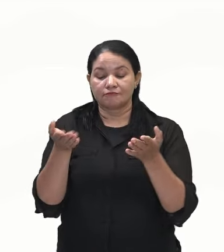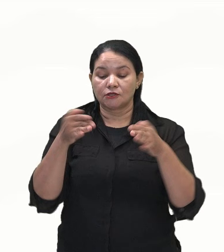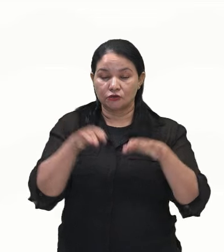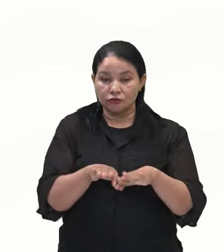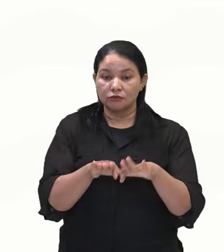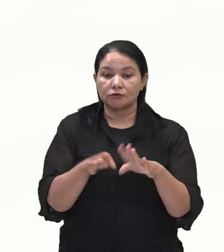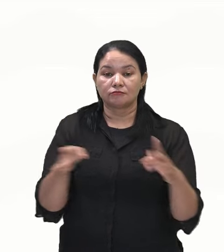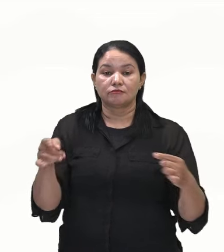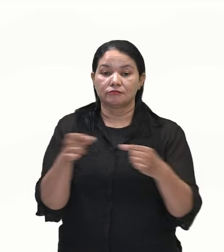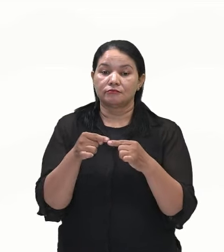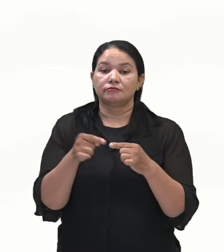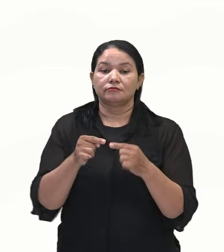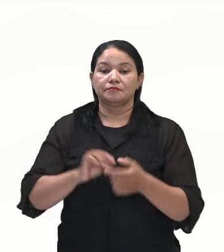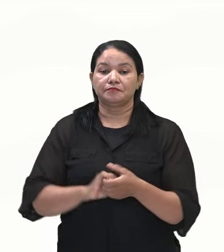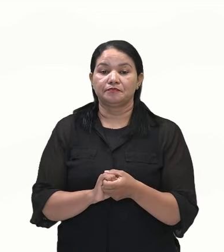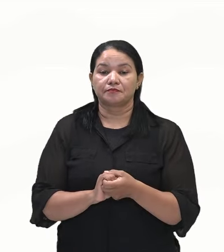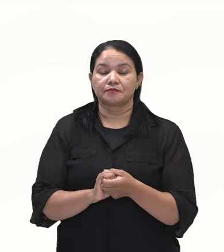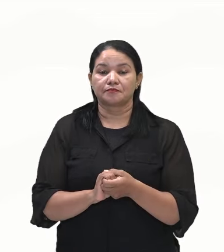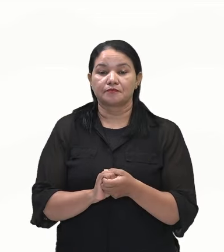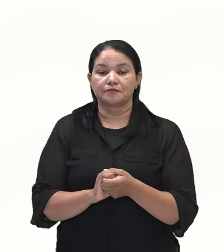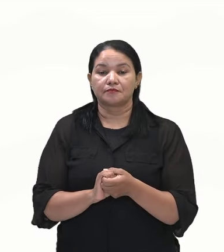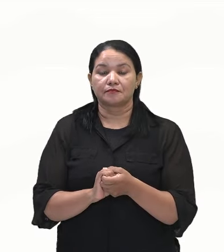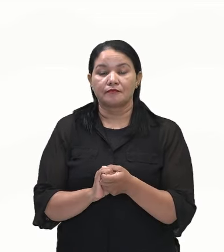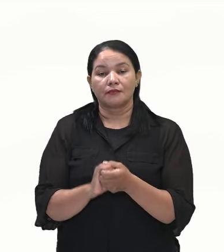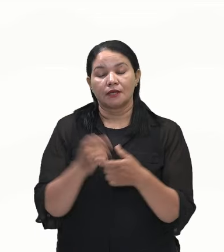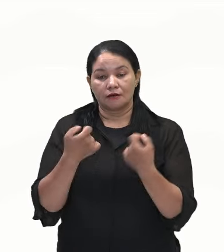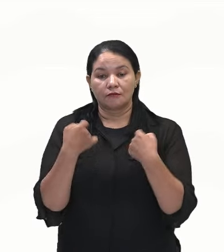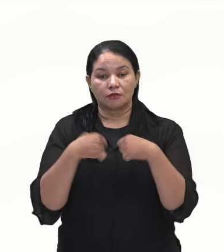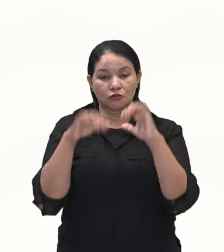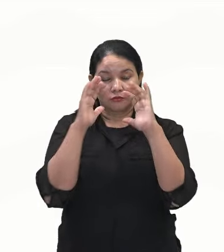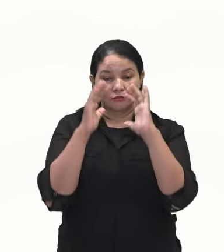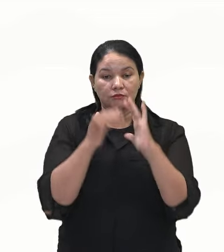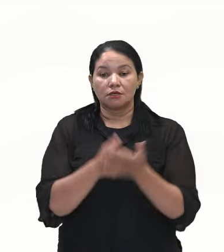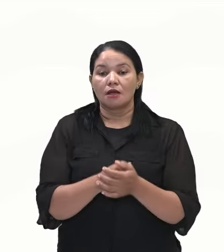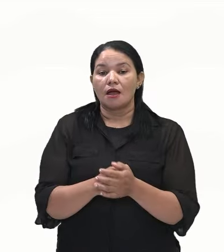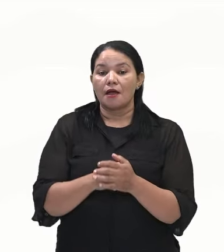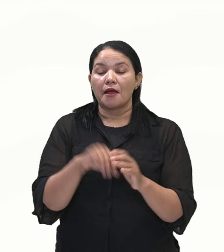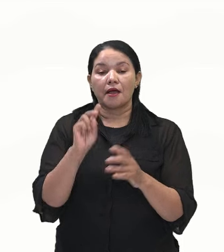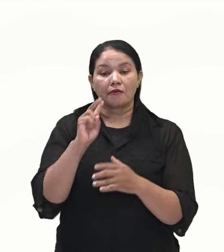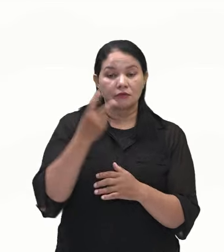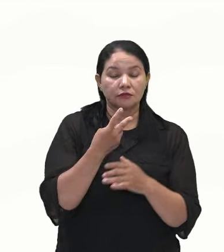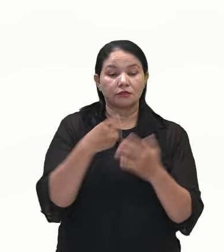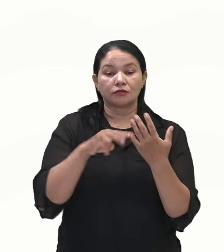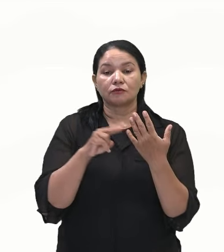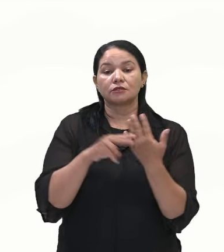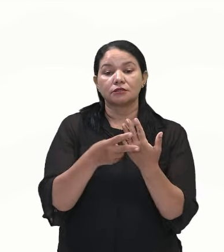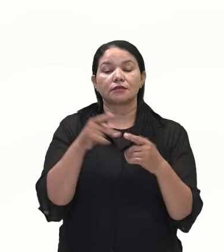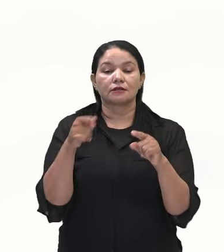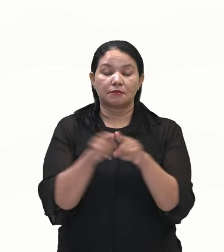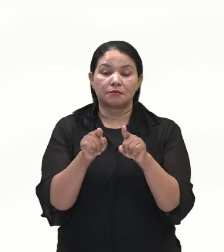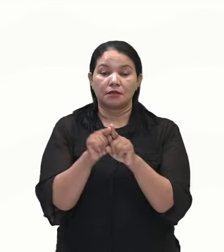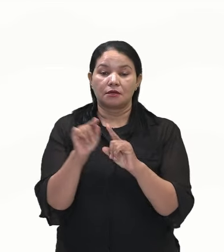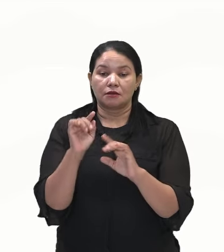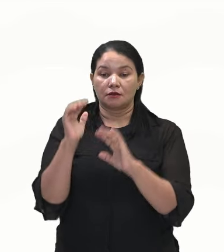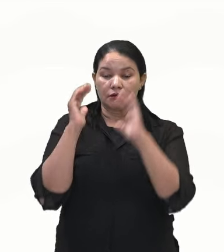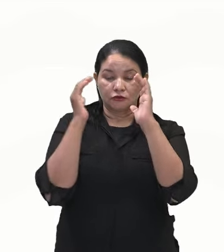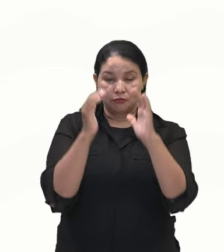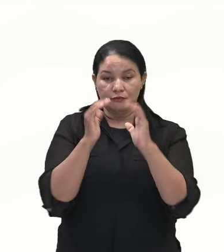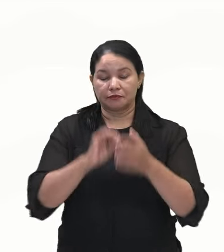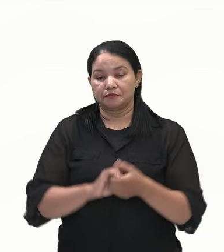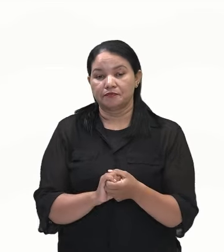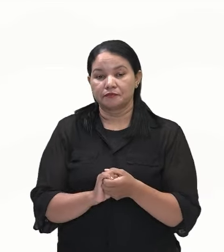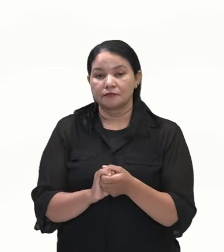da inclusão, tá? Reconhecer e respeitar a diversidade cultural, certo? Agora nós